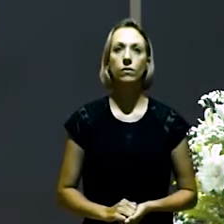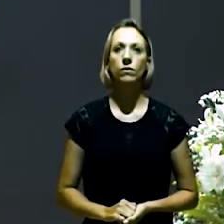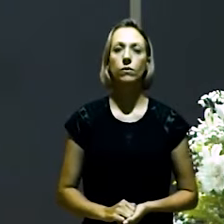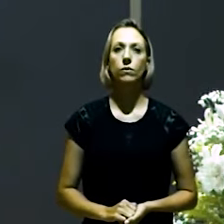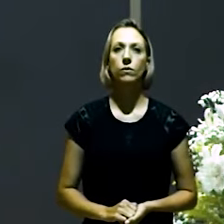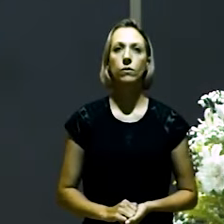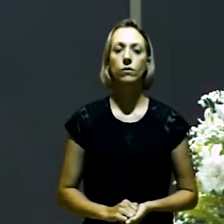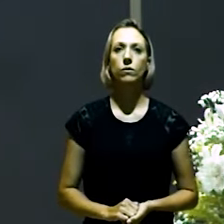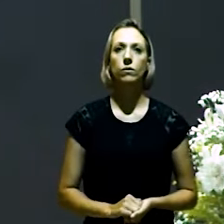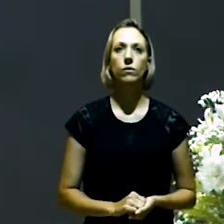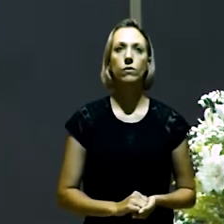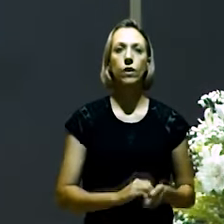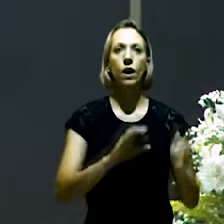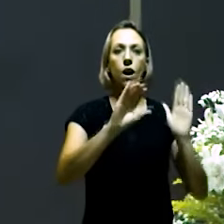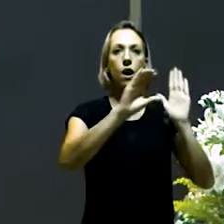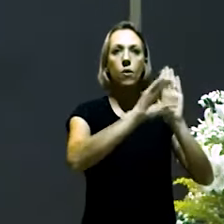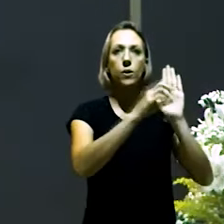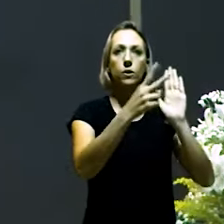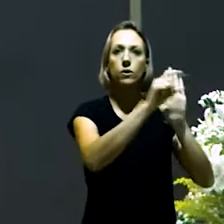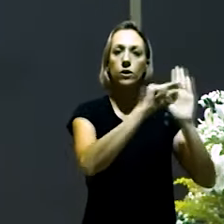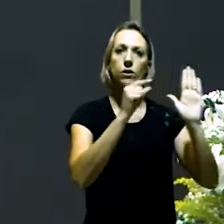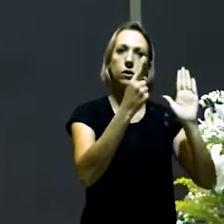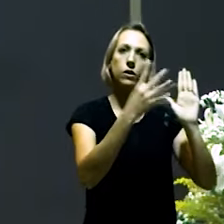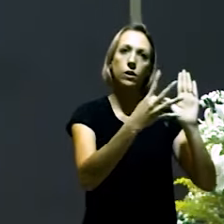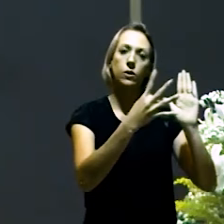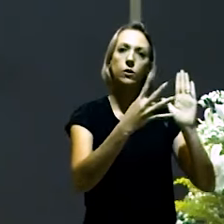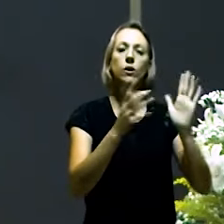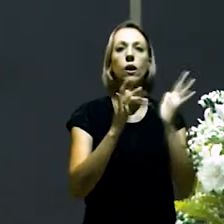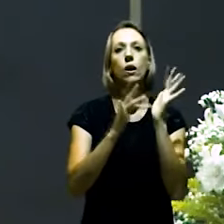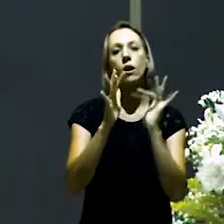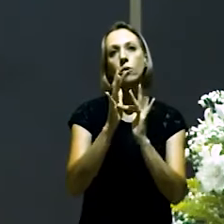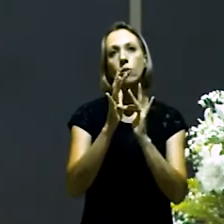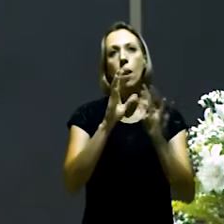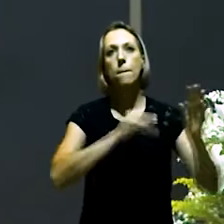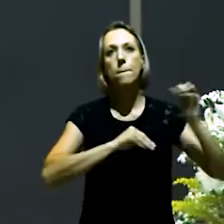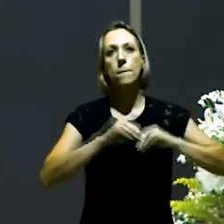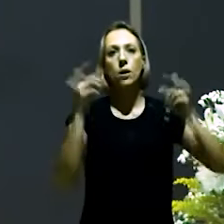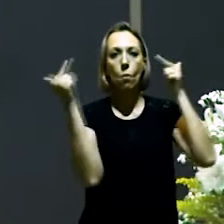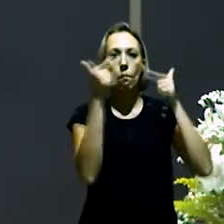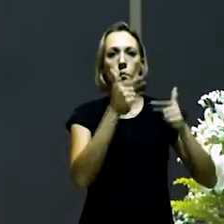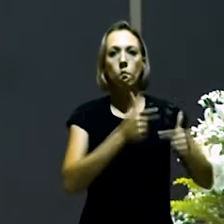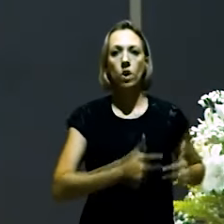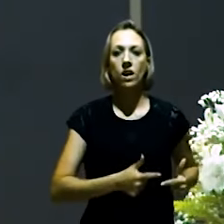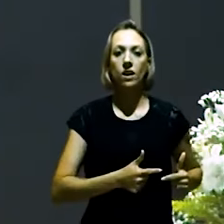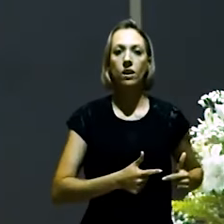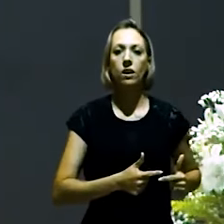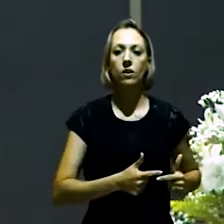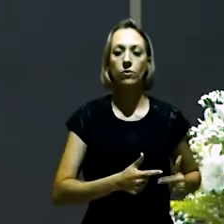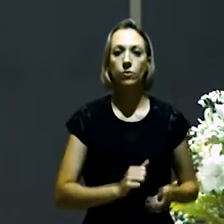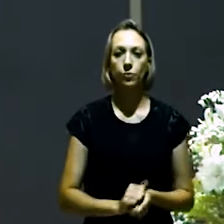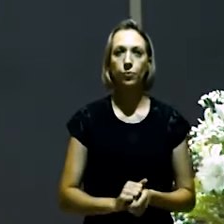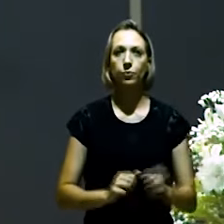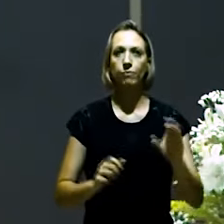versículo 14: ele perdoou os nossos pecados, cancelando o escrito de dívida